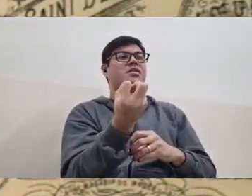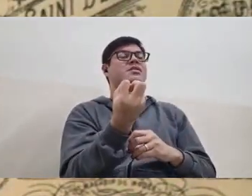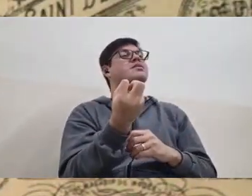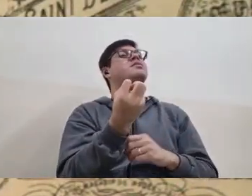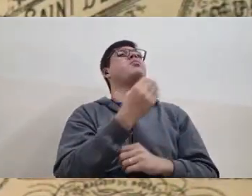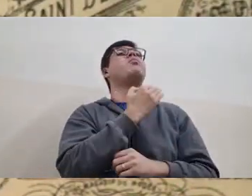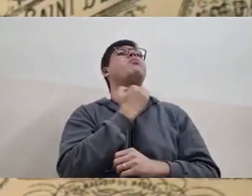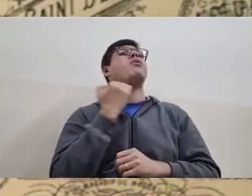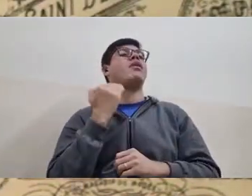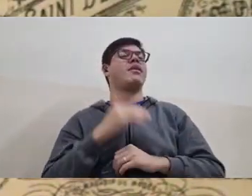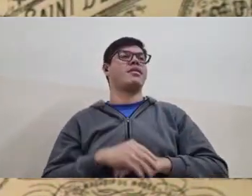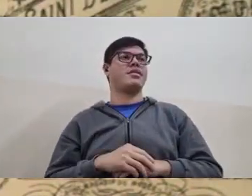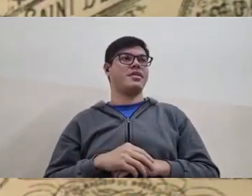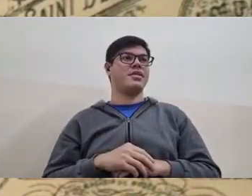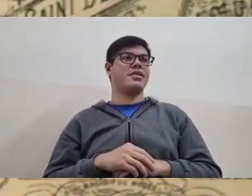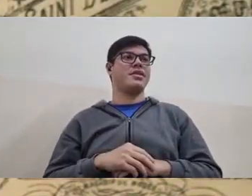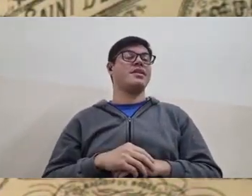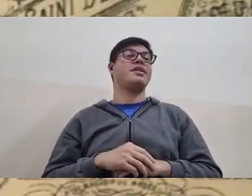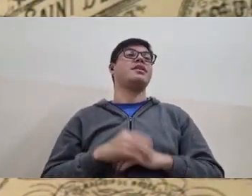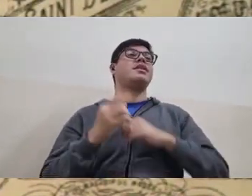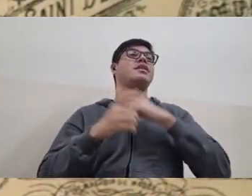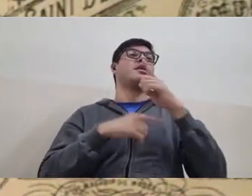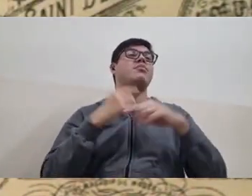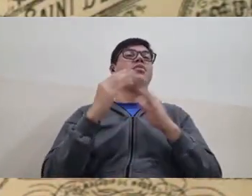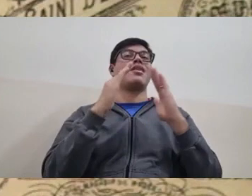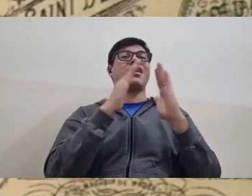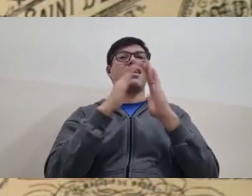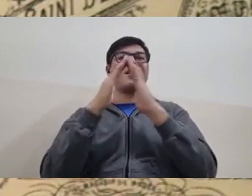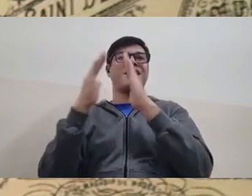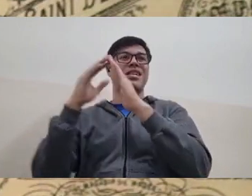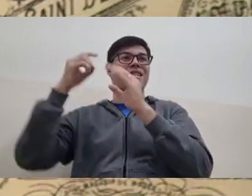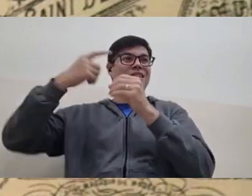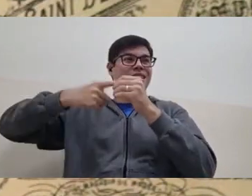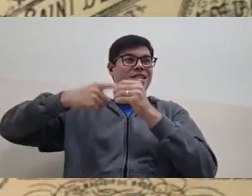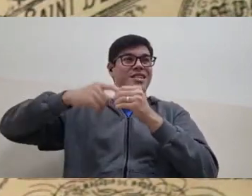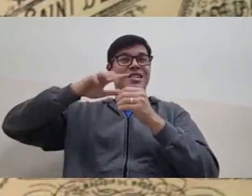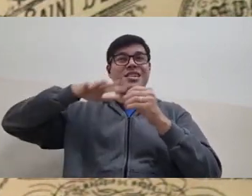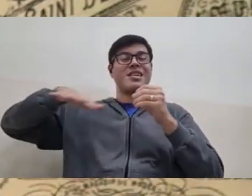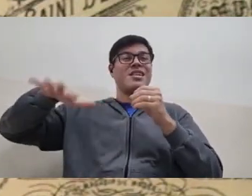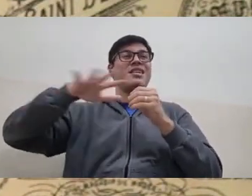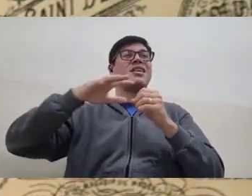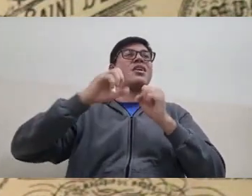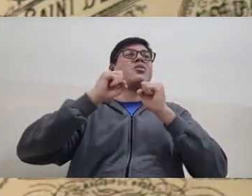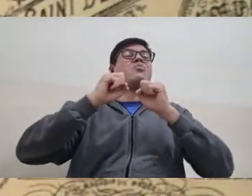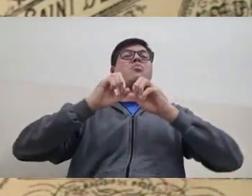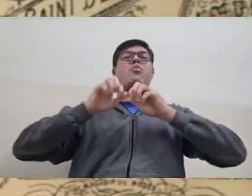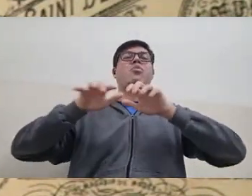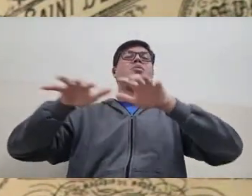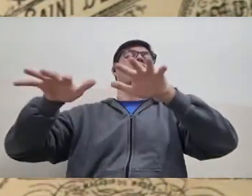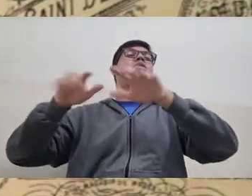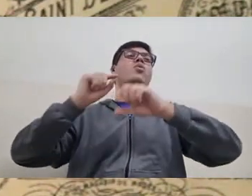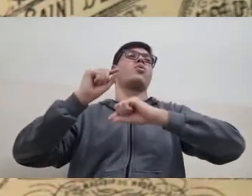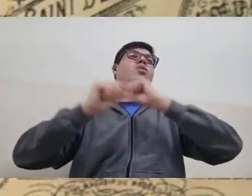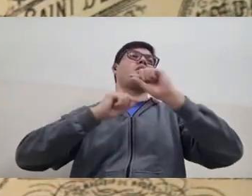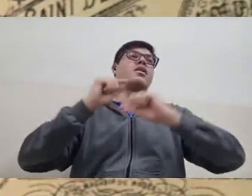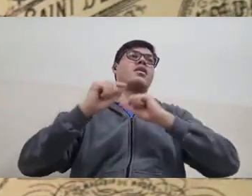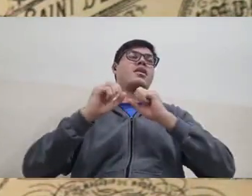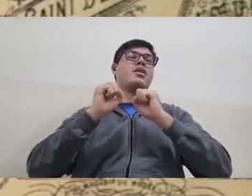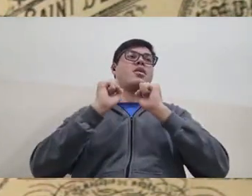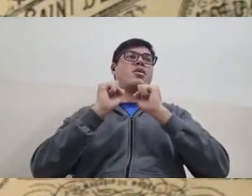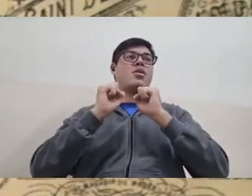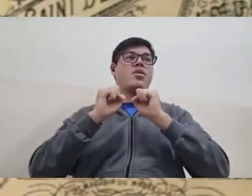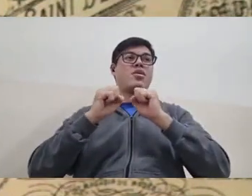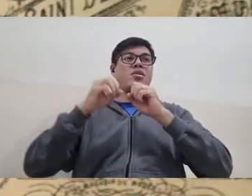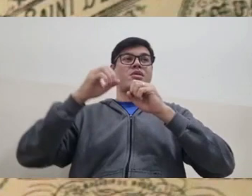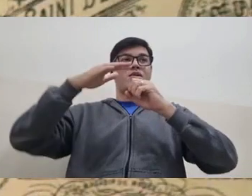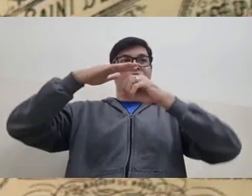nasça mais. No meio urbano, se isso for largamente aplicado, a gente pode ter um